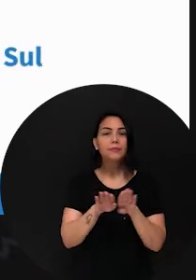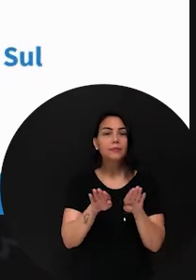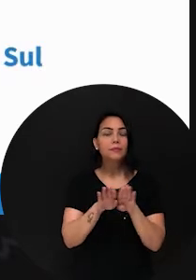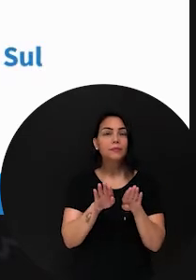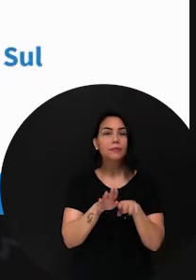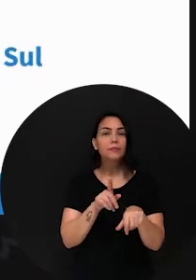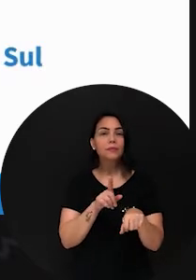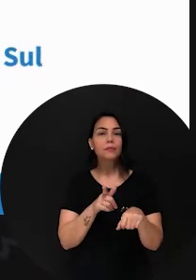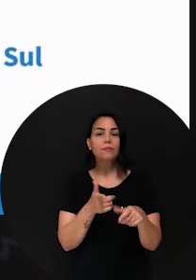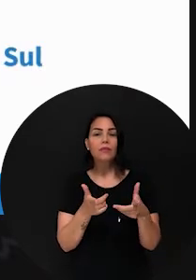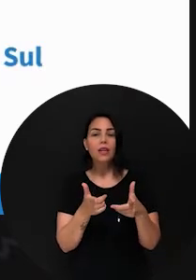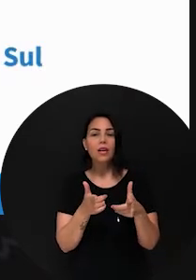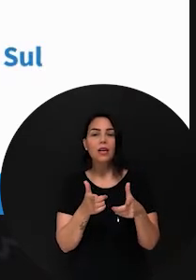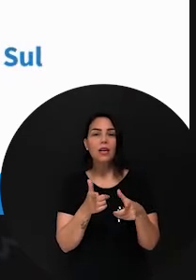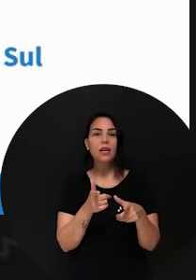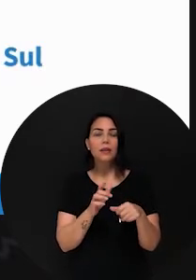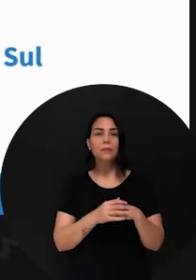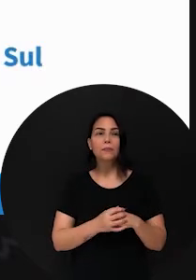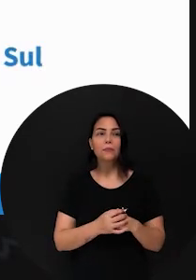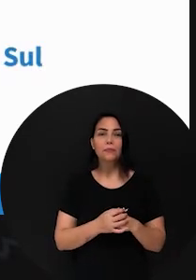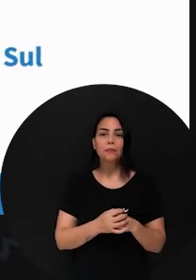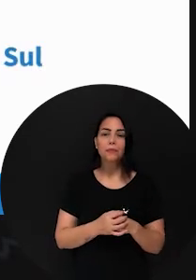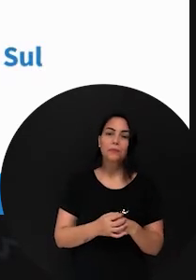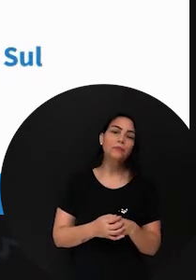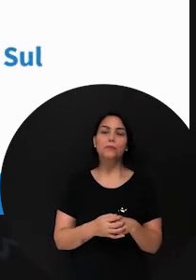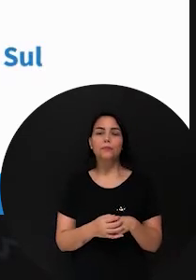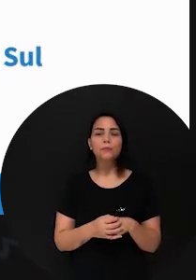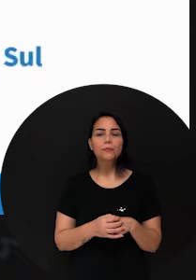turno das aulas...